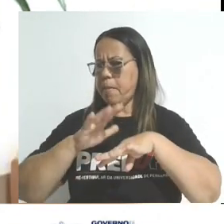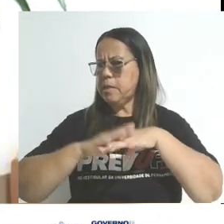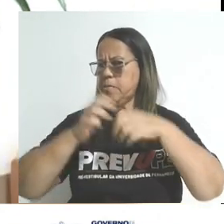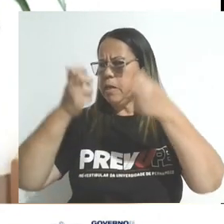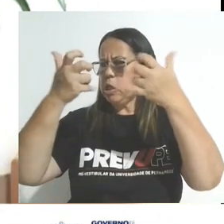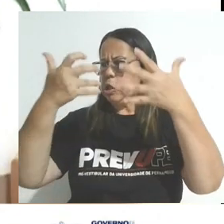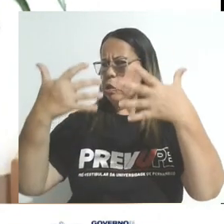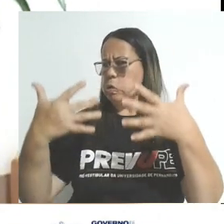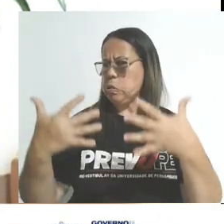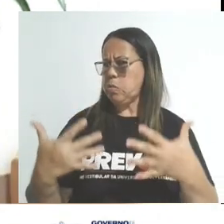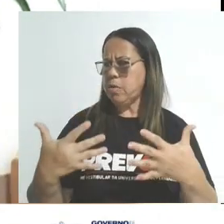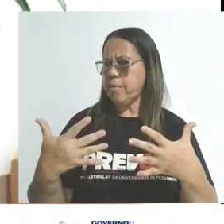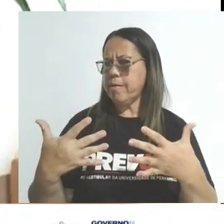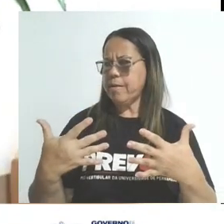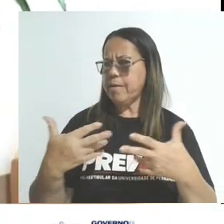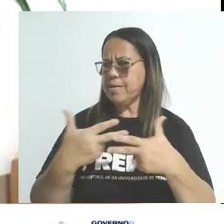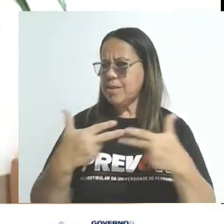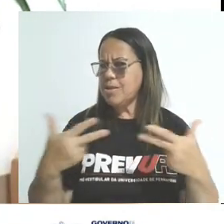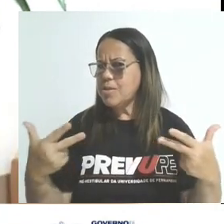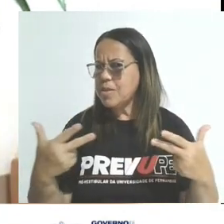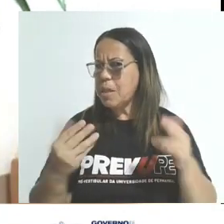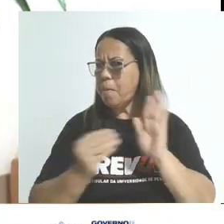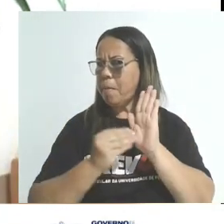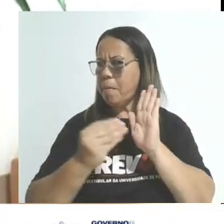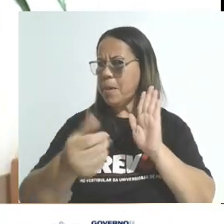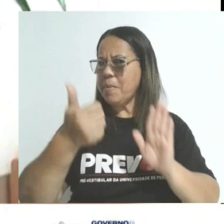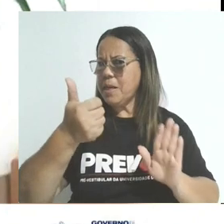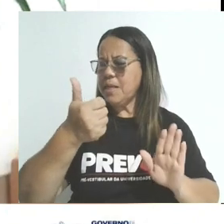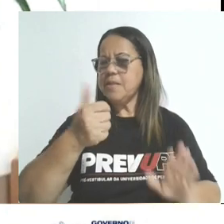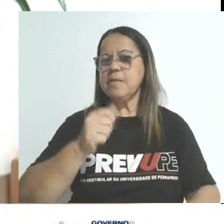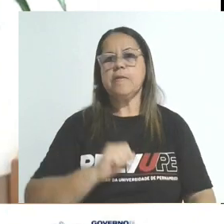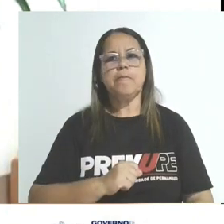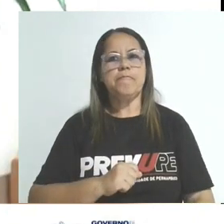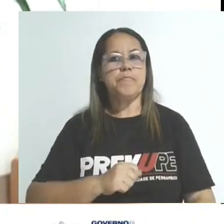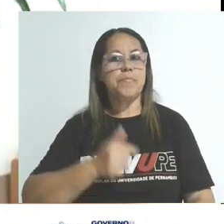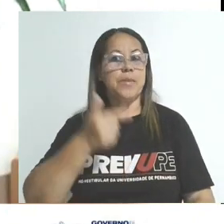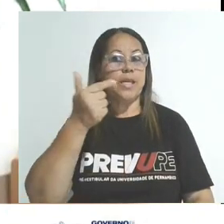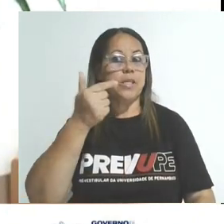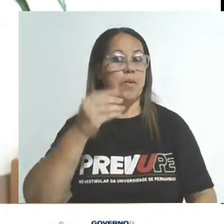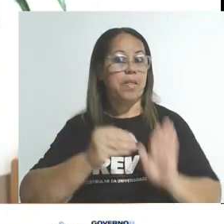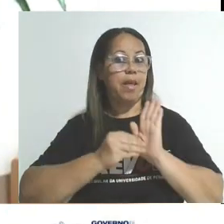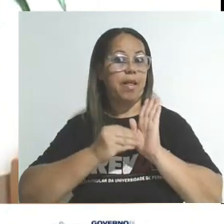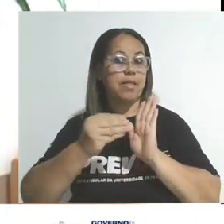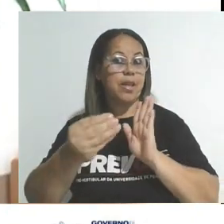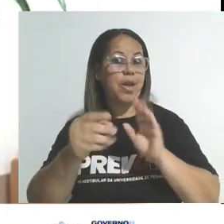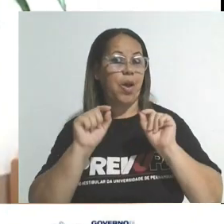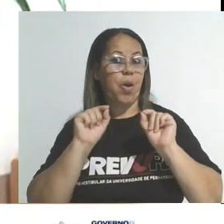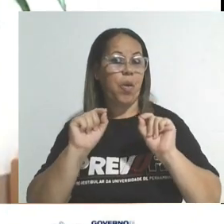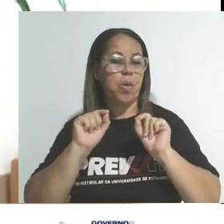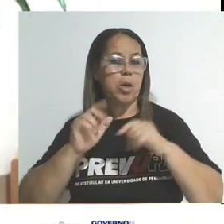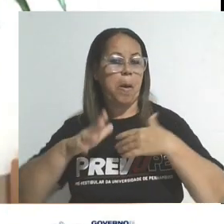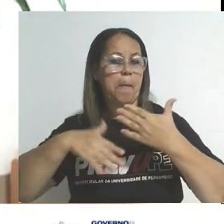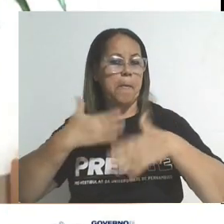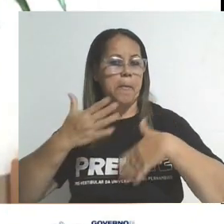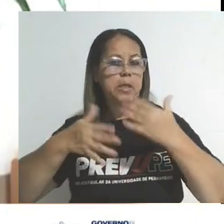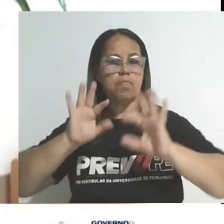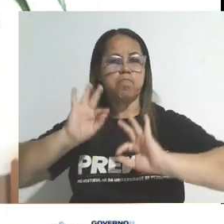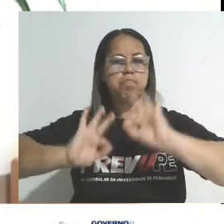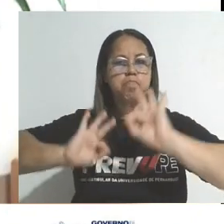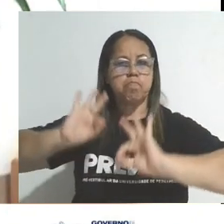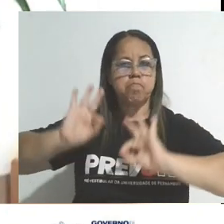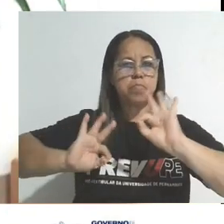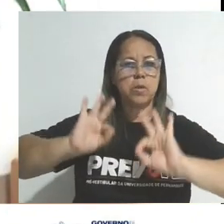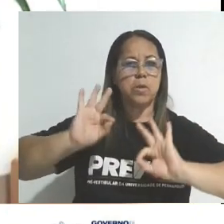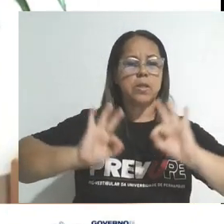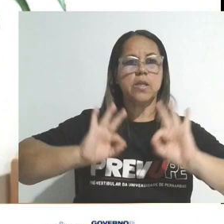ela explica esses fenômenos. Essa é a primeira dica. A segunda dica que eu dou para vocês é sobre esse processo de